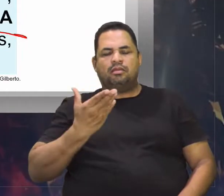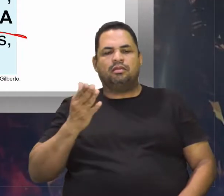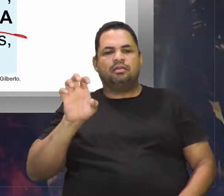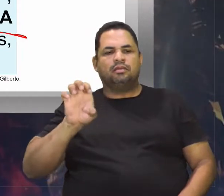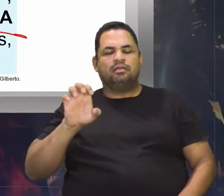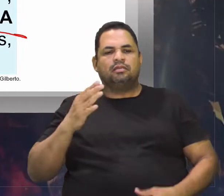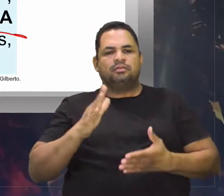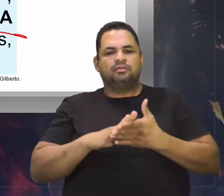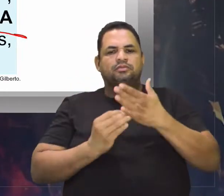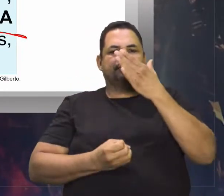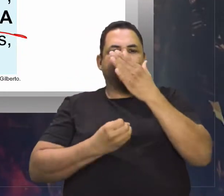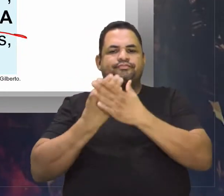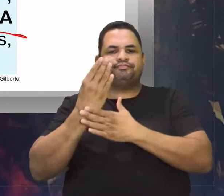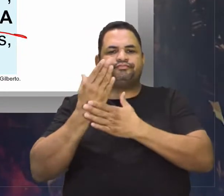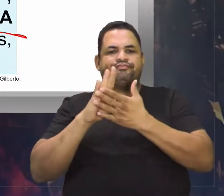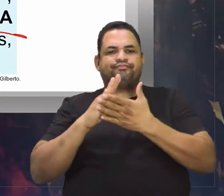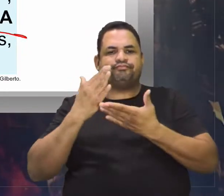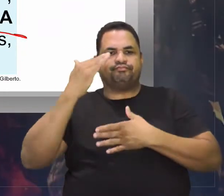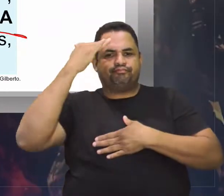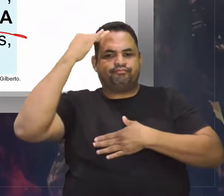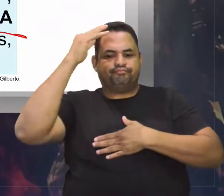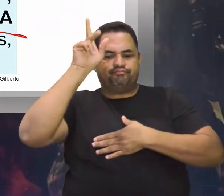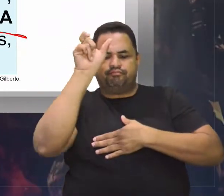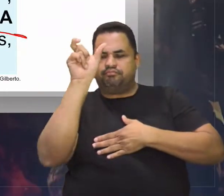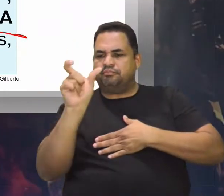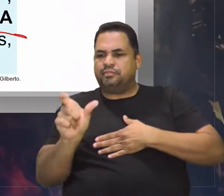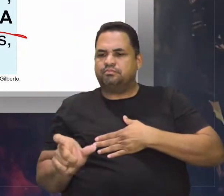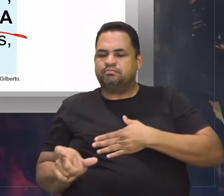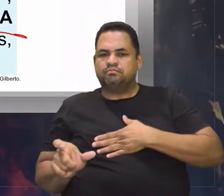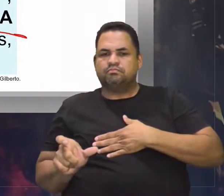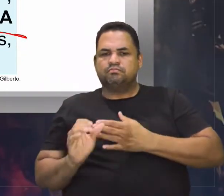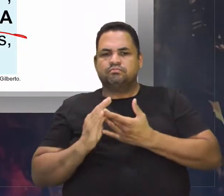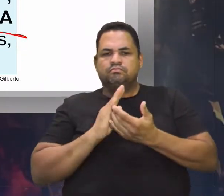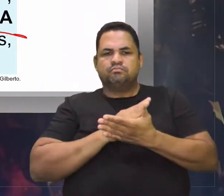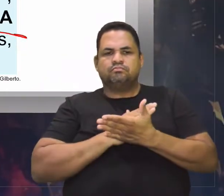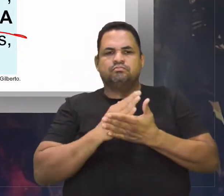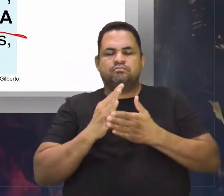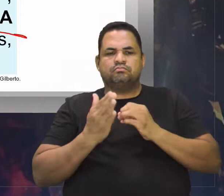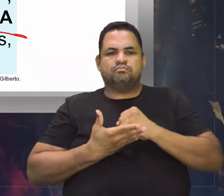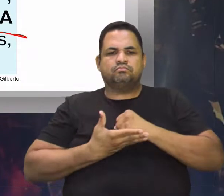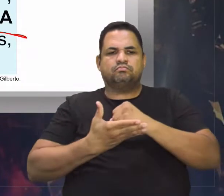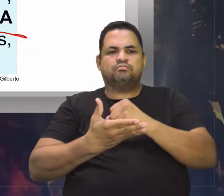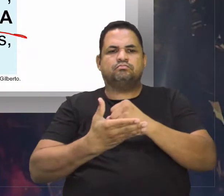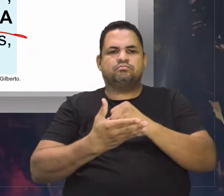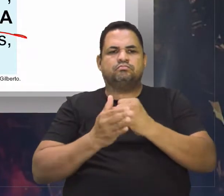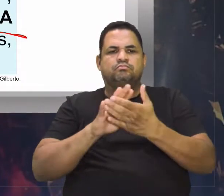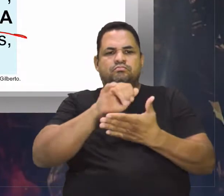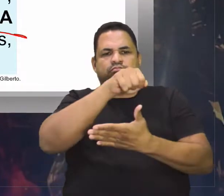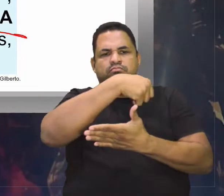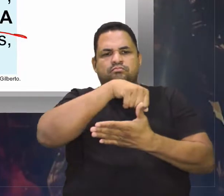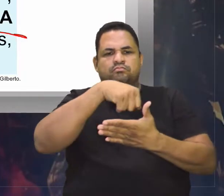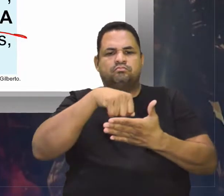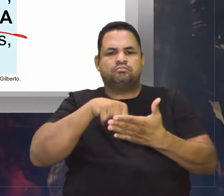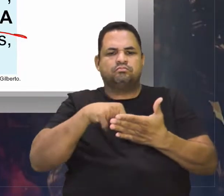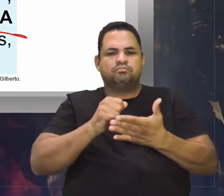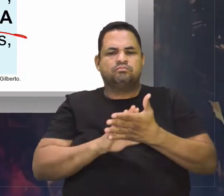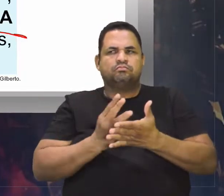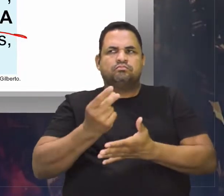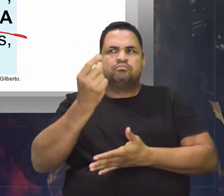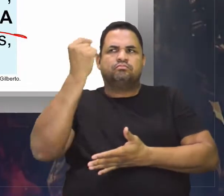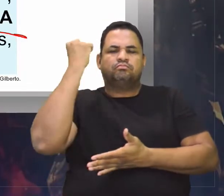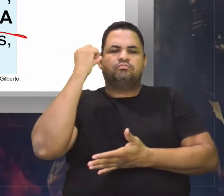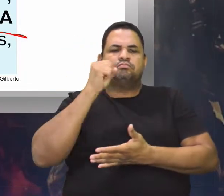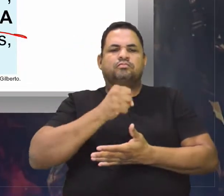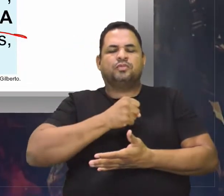Maomé aparece como figura e Maomé, ele começa a se basear nos escritos antigos do Velho